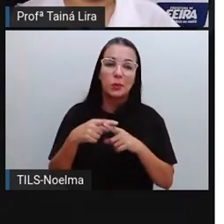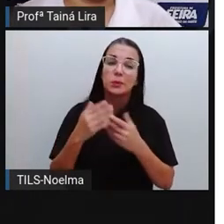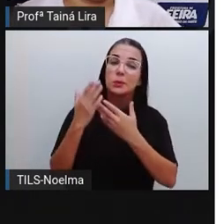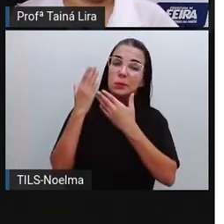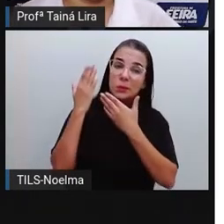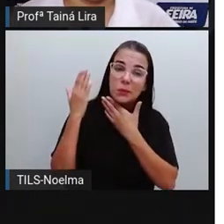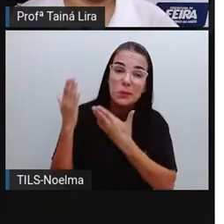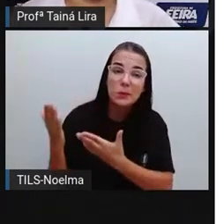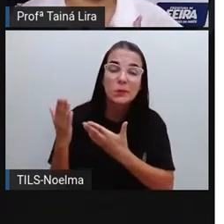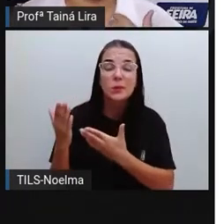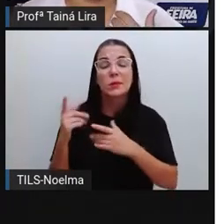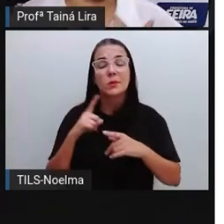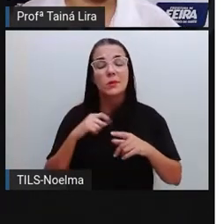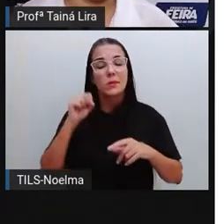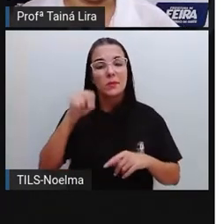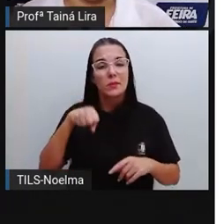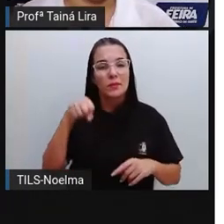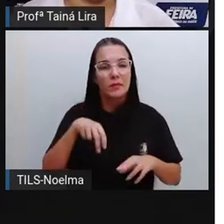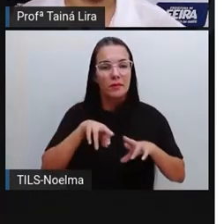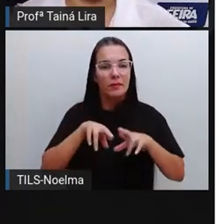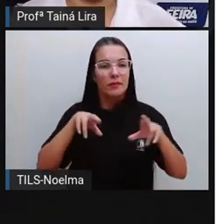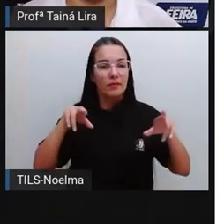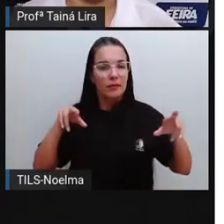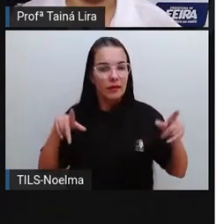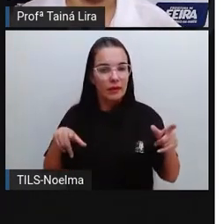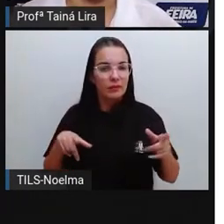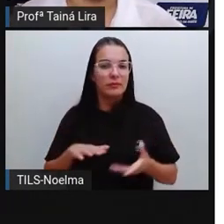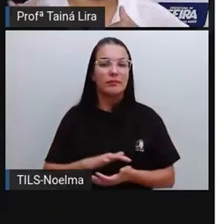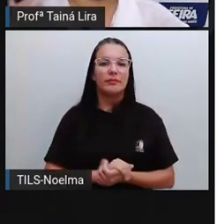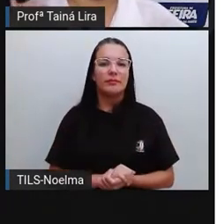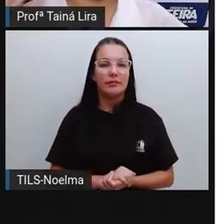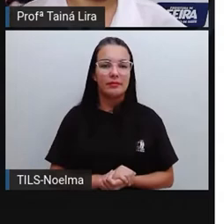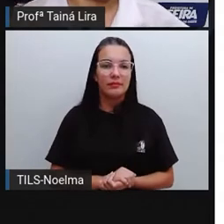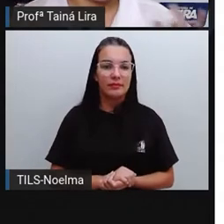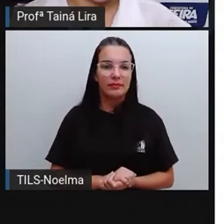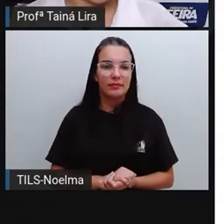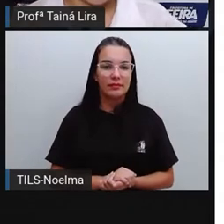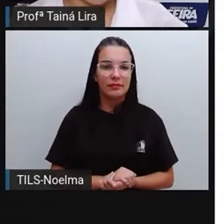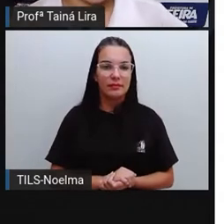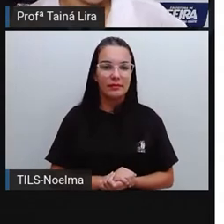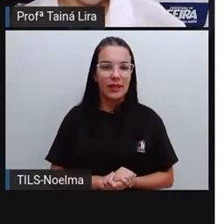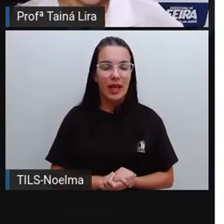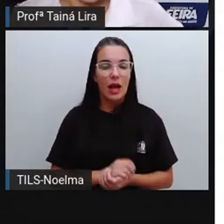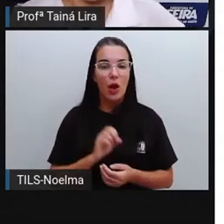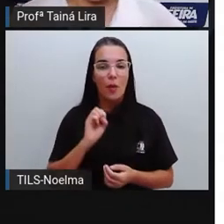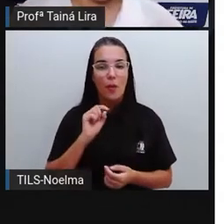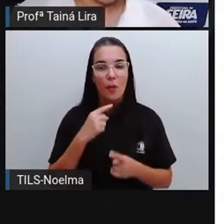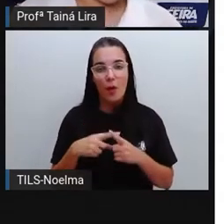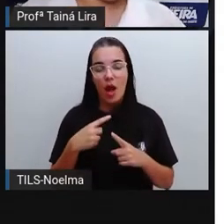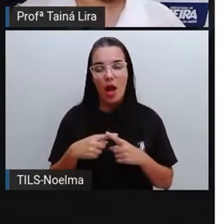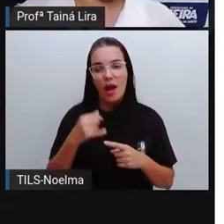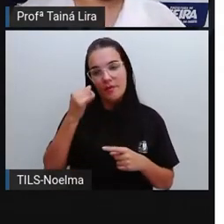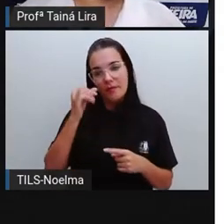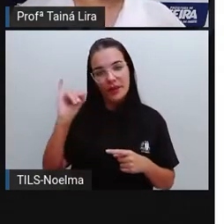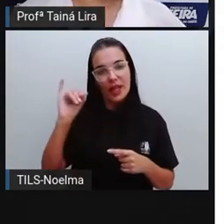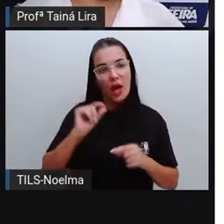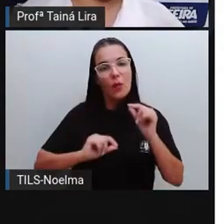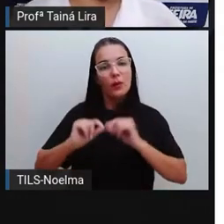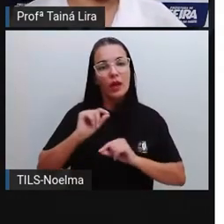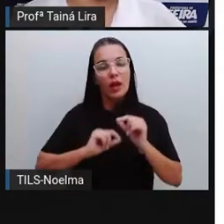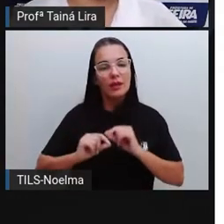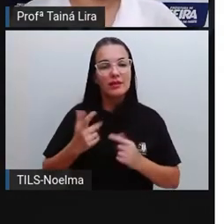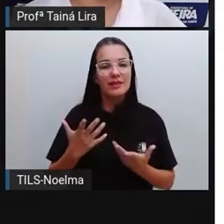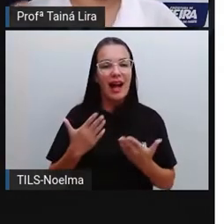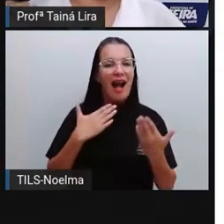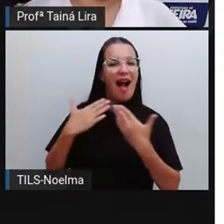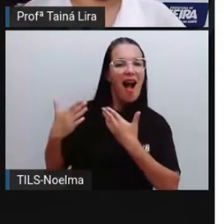vão fazer, né, com que nós não sejamos mais um na multidão. A gente já falou sobre isso, né? Eu já